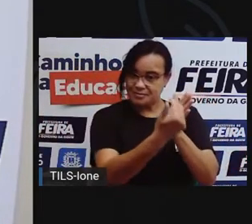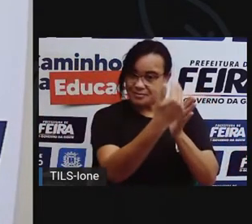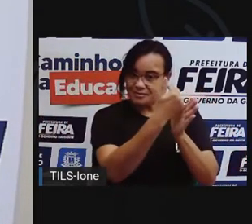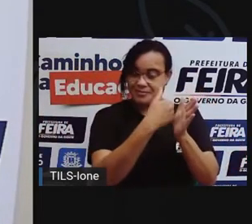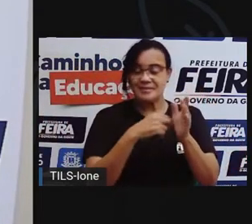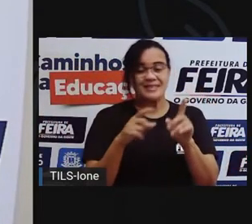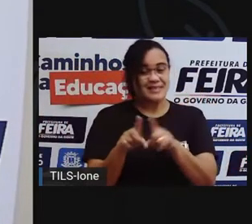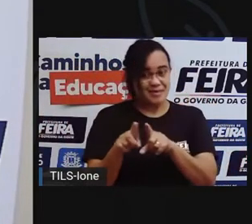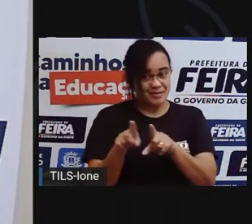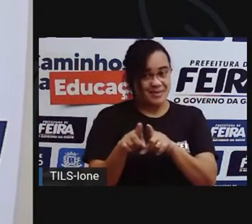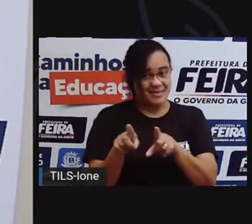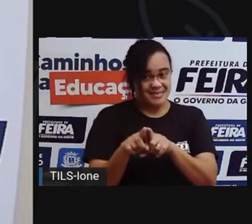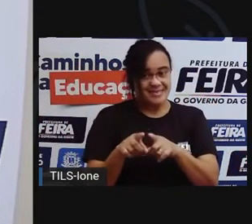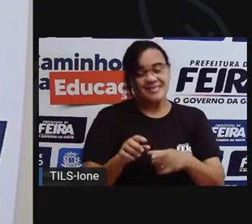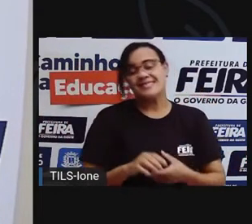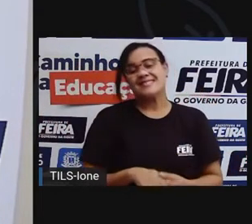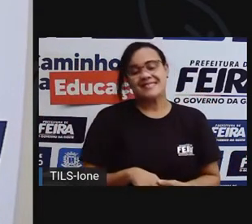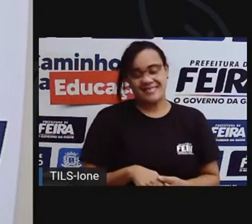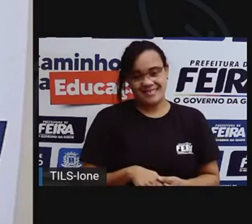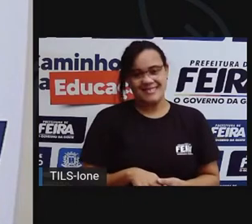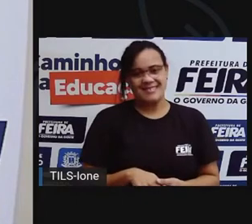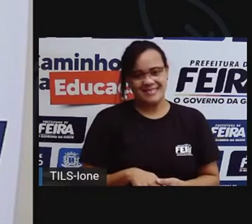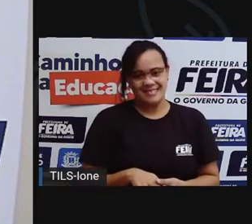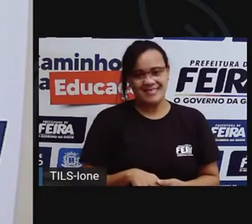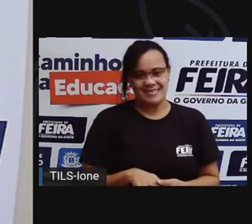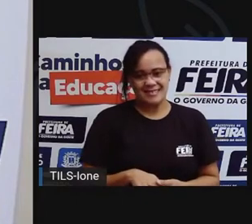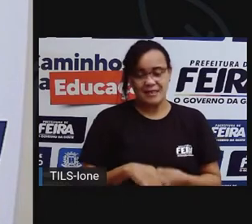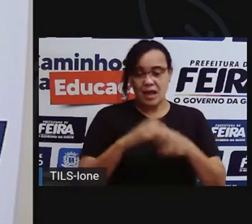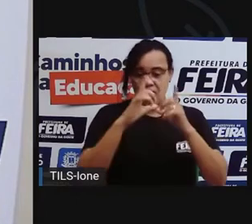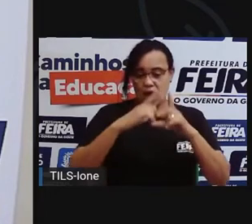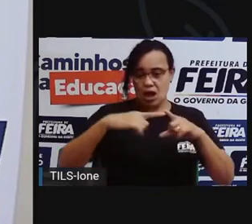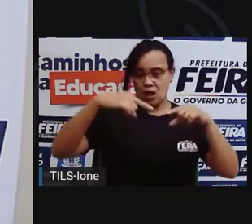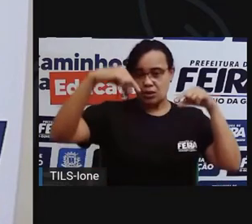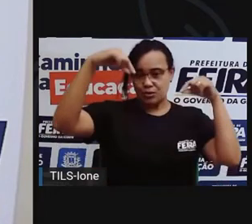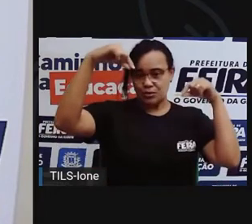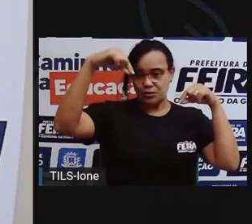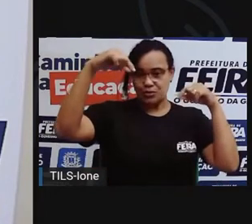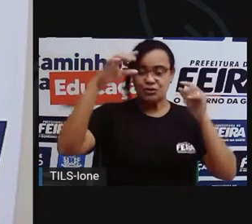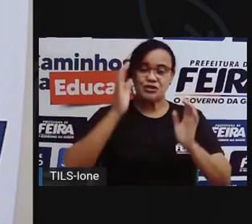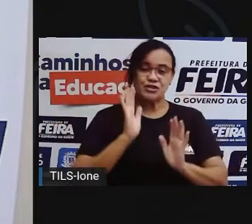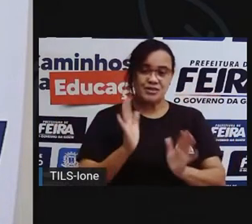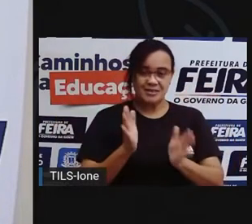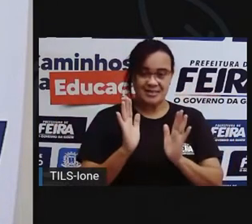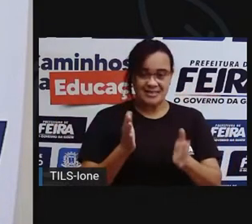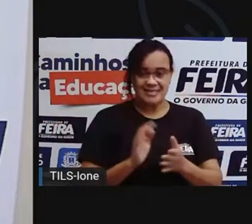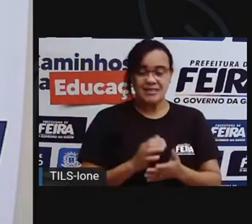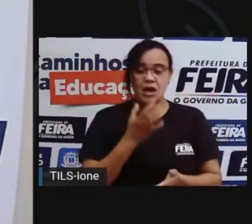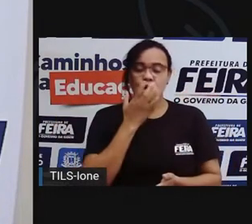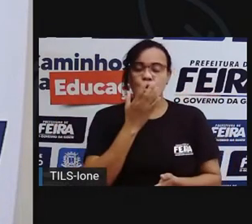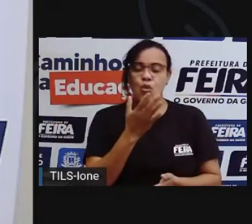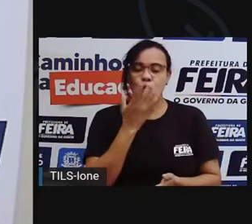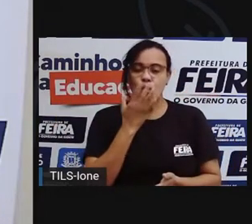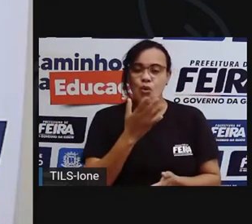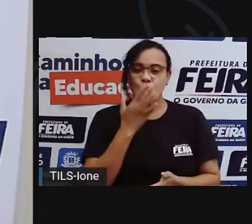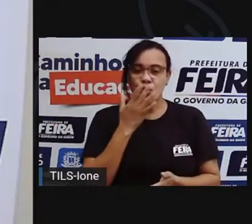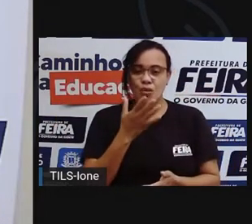Já que eu fiz as estrelinhas, eu fiz a minha lua, hein, meninada? Vou colorir